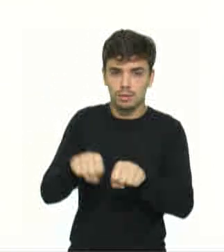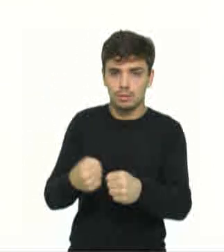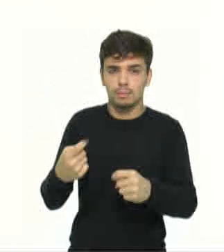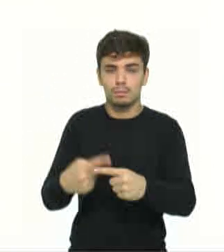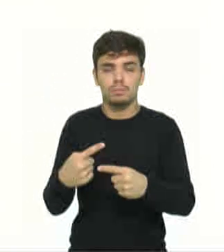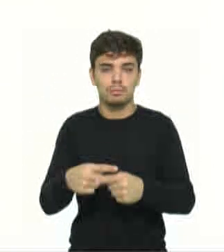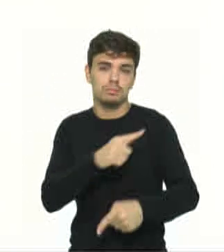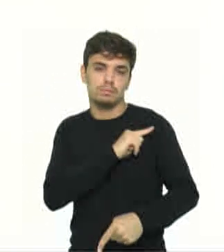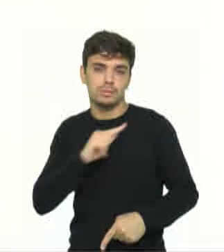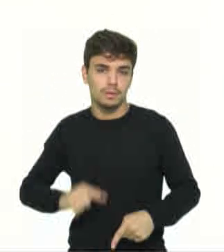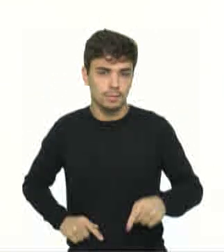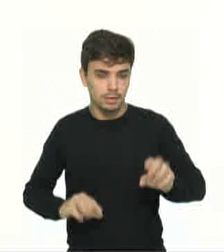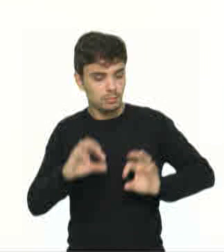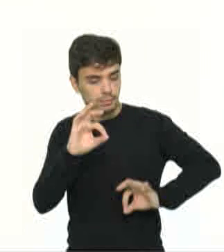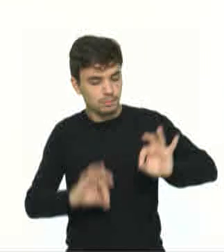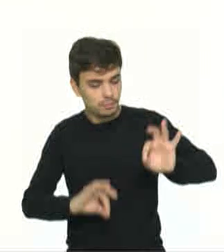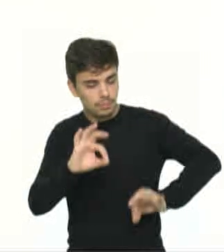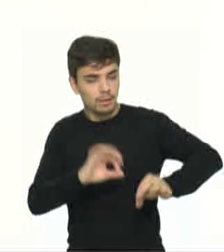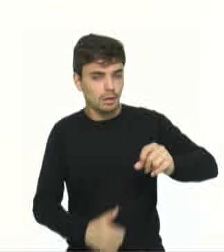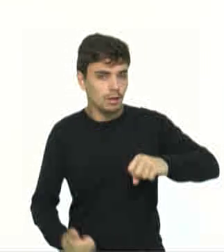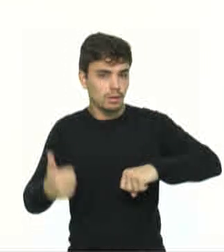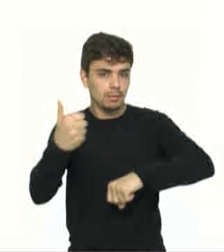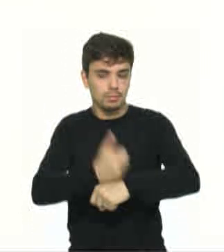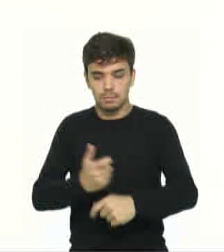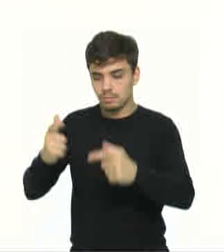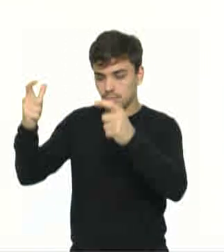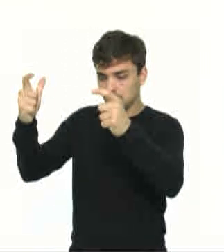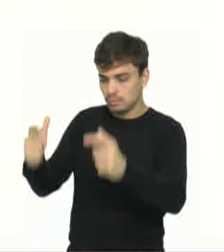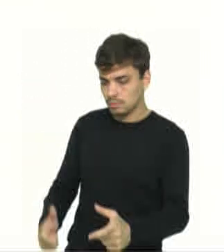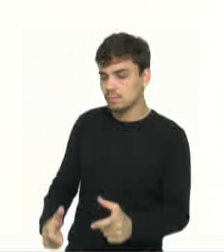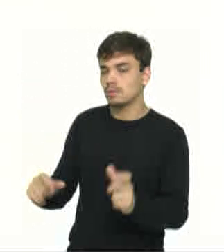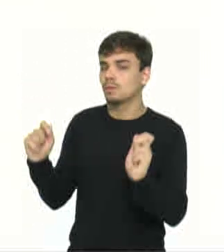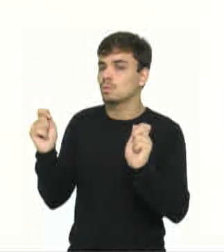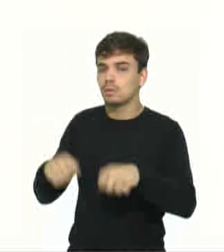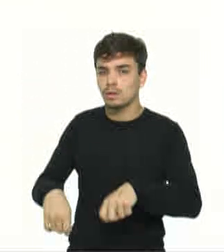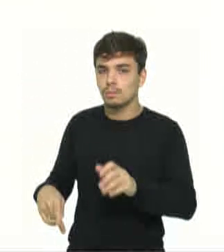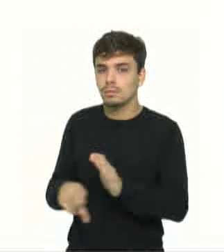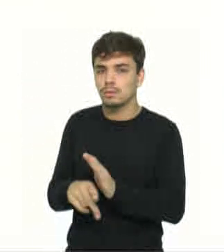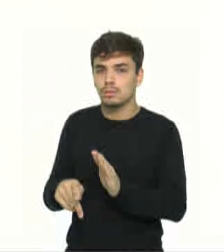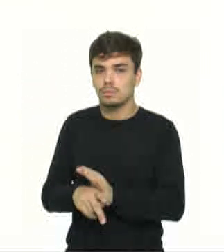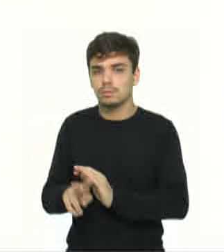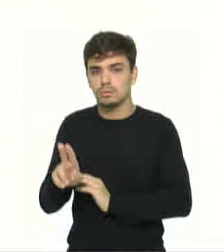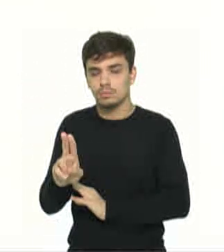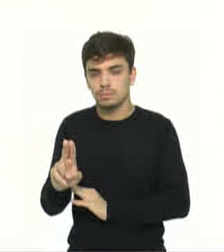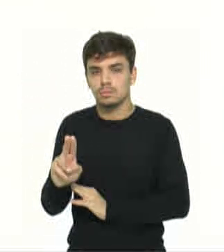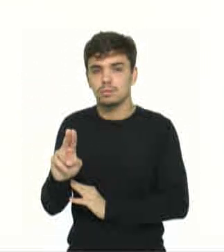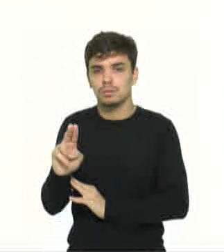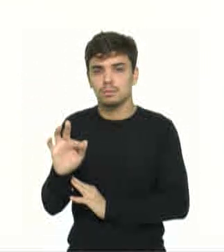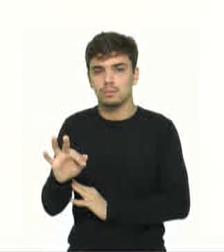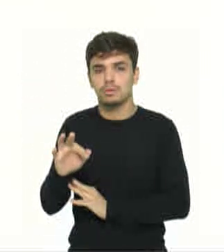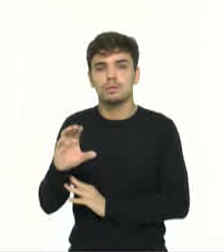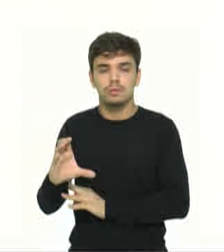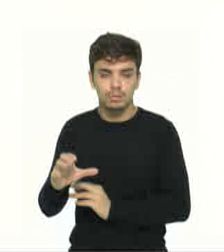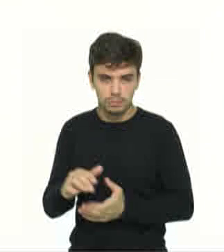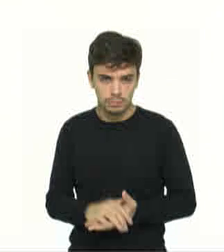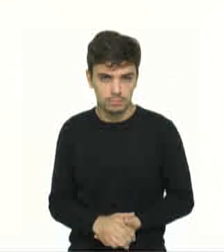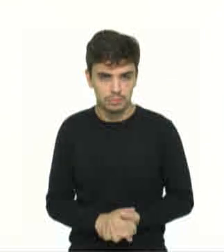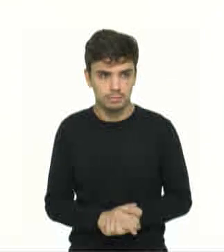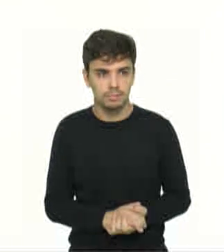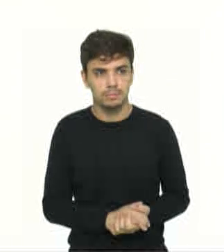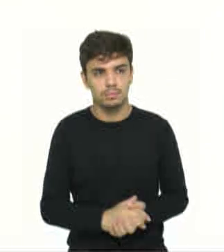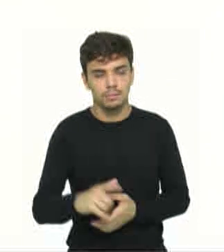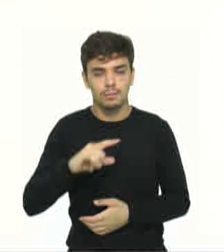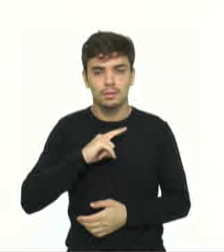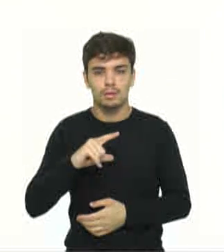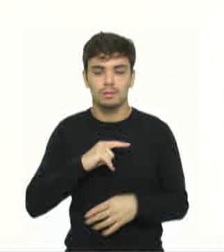reformista moderado tentou expropriar terras inexploradas da United Fruit Company para